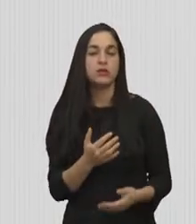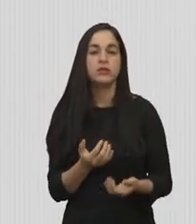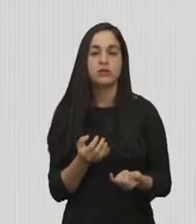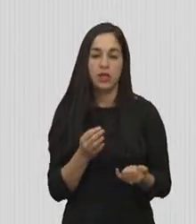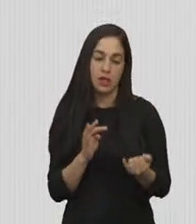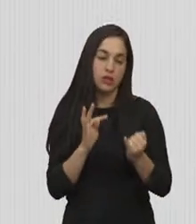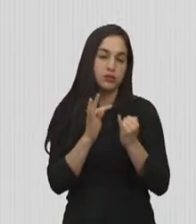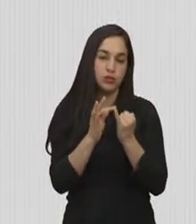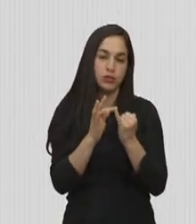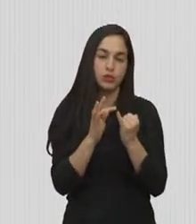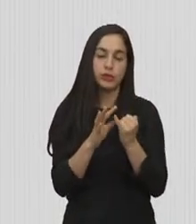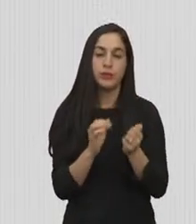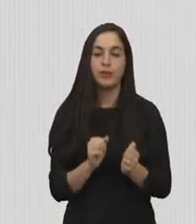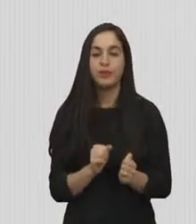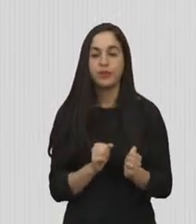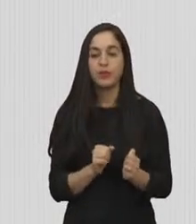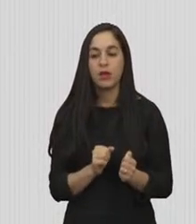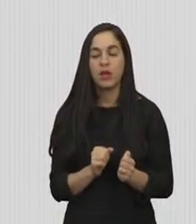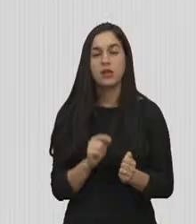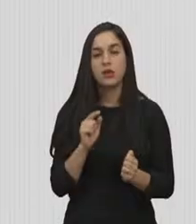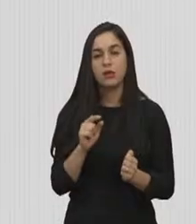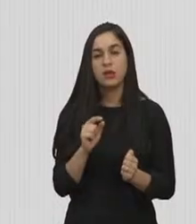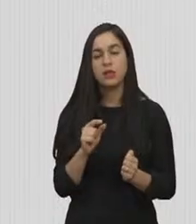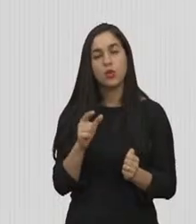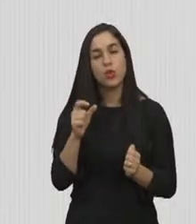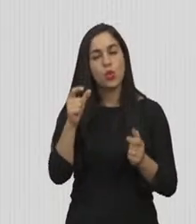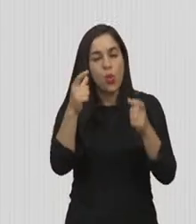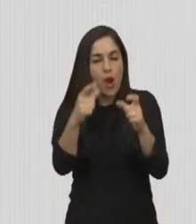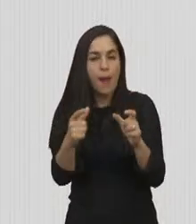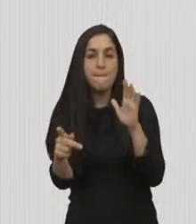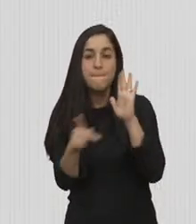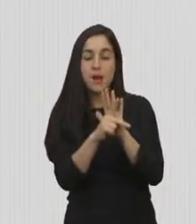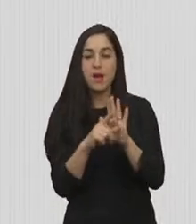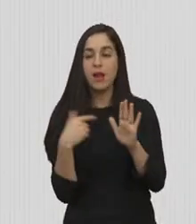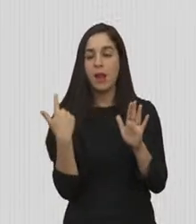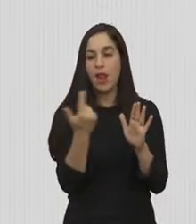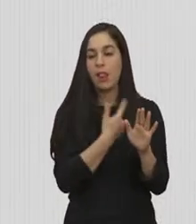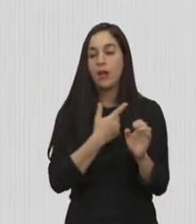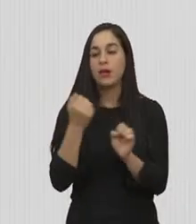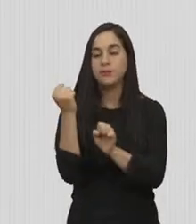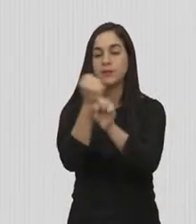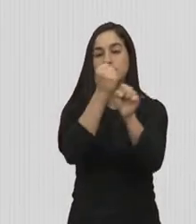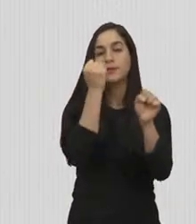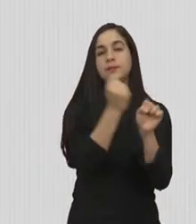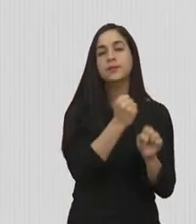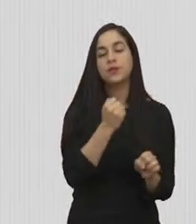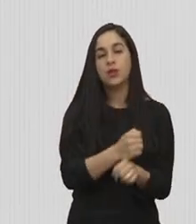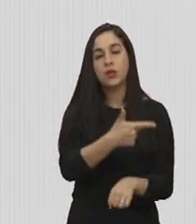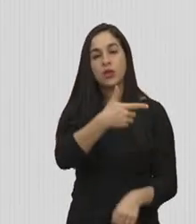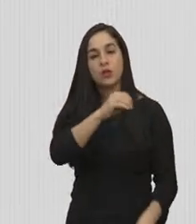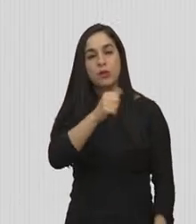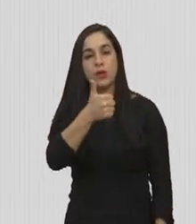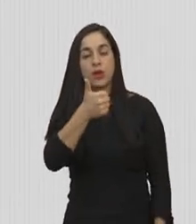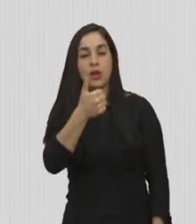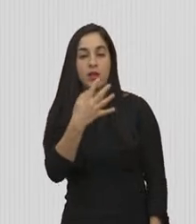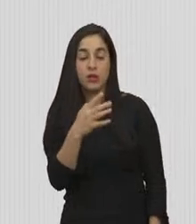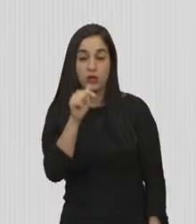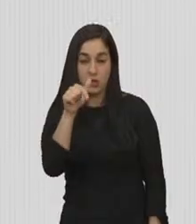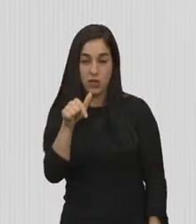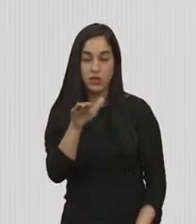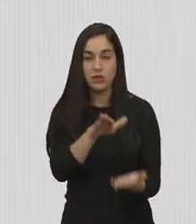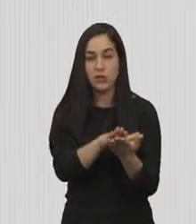Então, o nosso campus, ele é nosso, né? Um prédio foi construído, acabou de ser construído em 2014, tem 11 anos o nosso